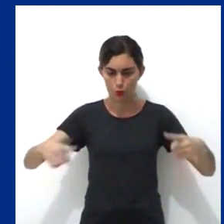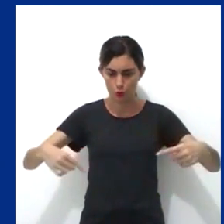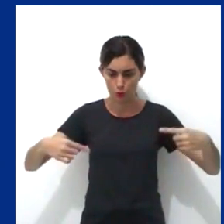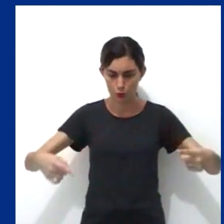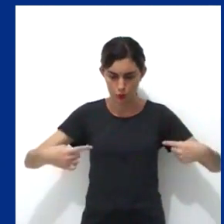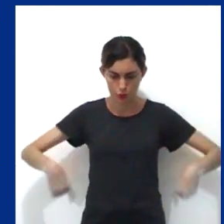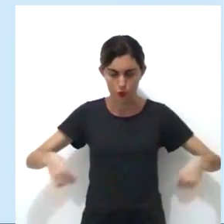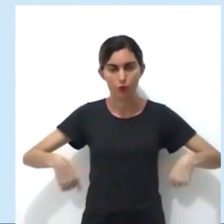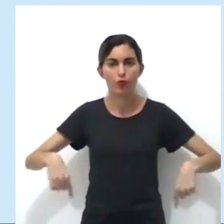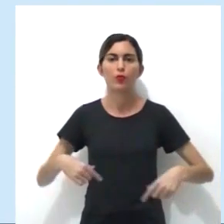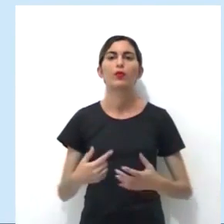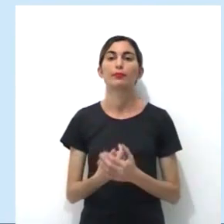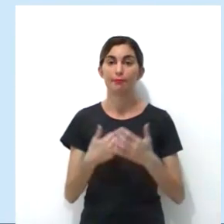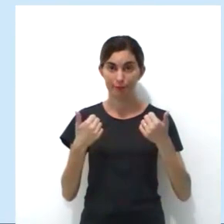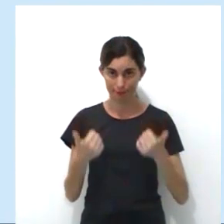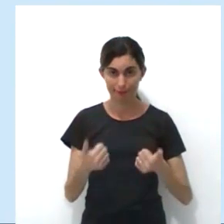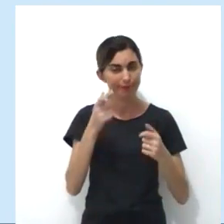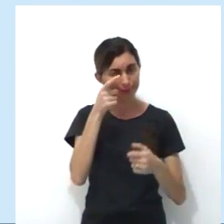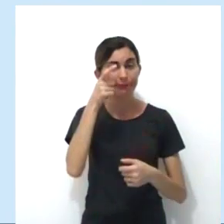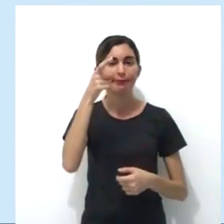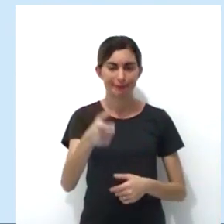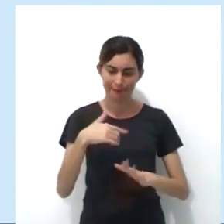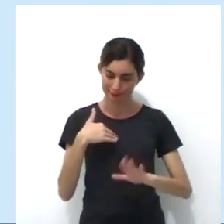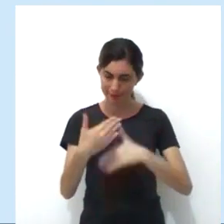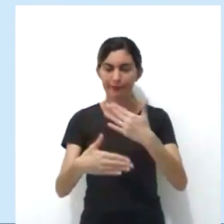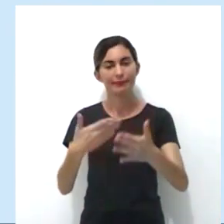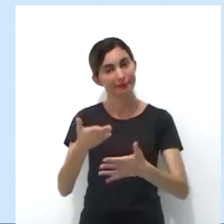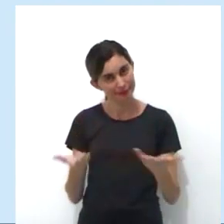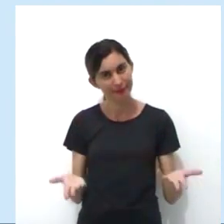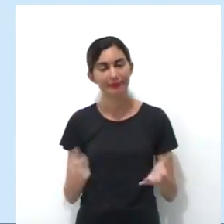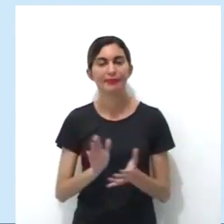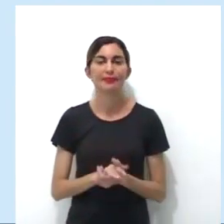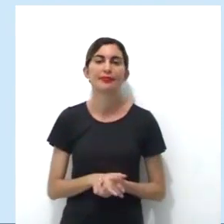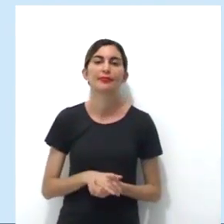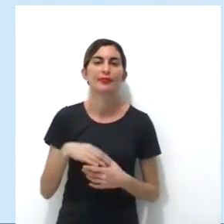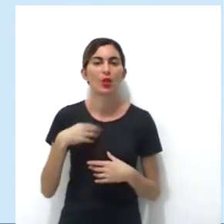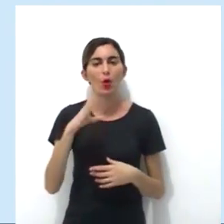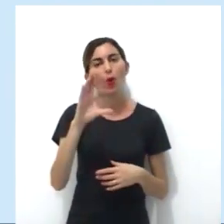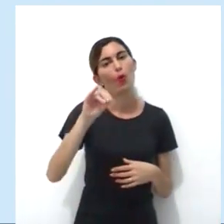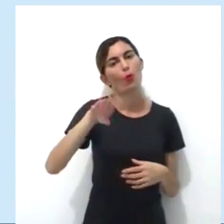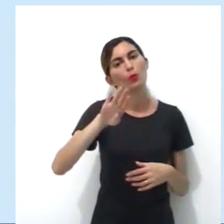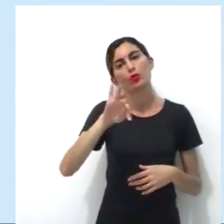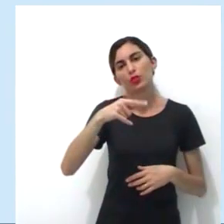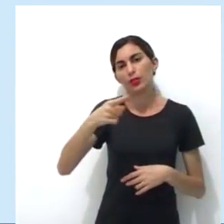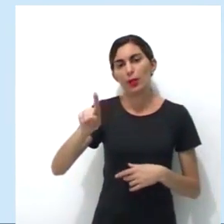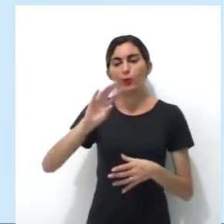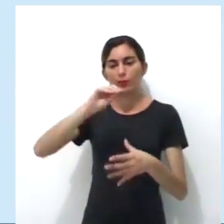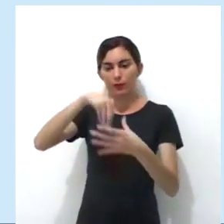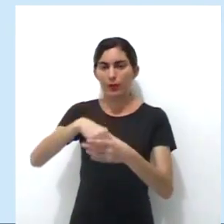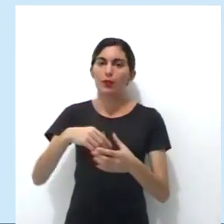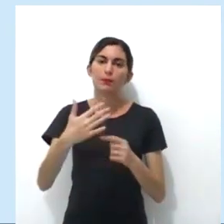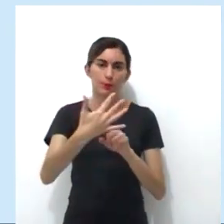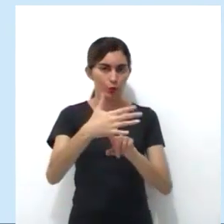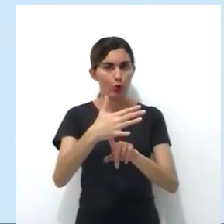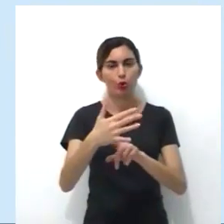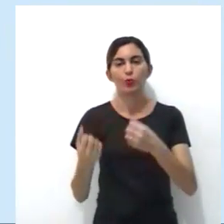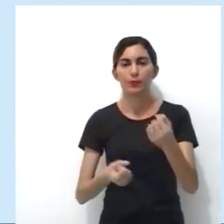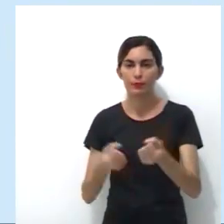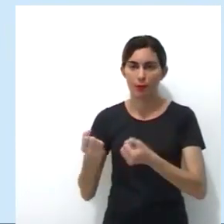dessa câmara de gás. E essa explosão ela vai liberar muita energia, empurrando para baixo o